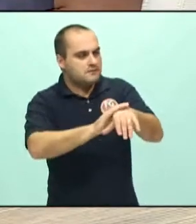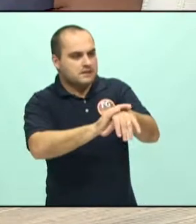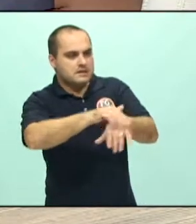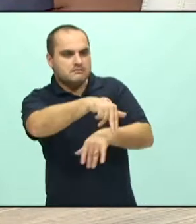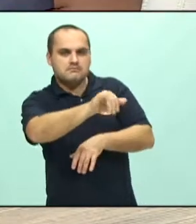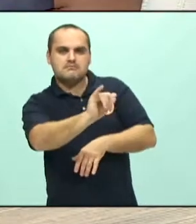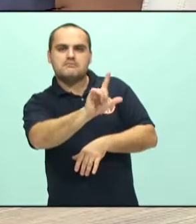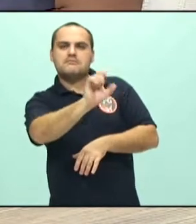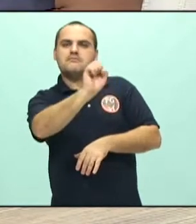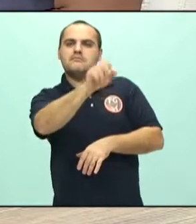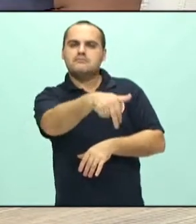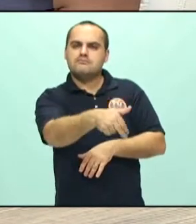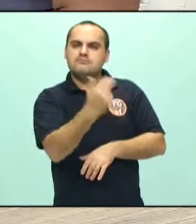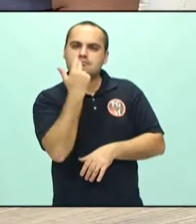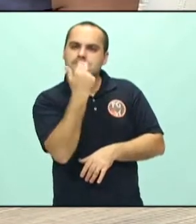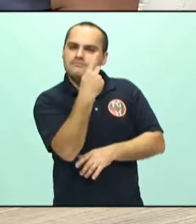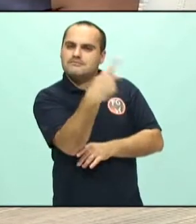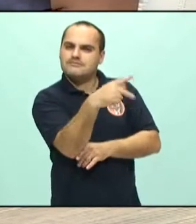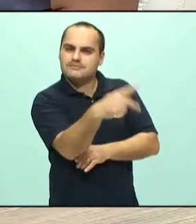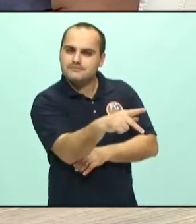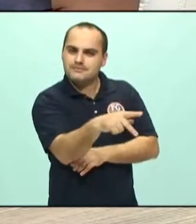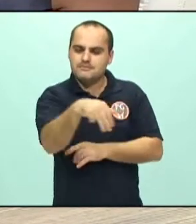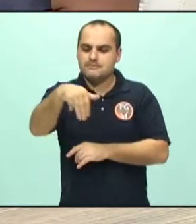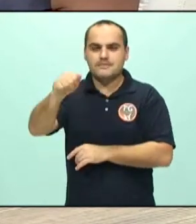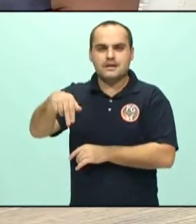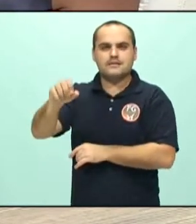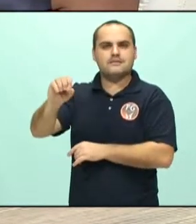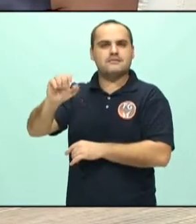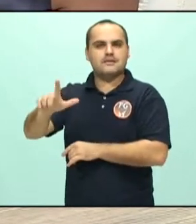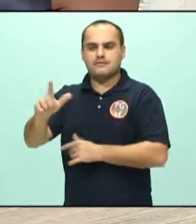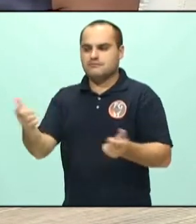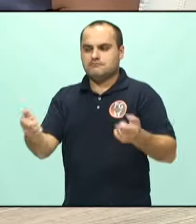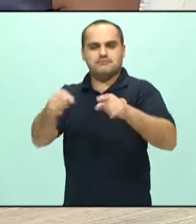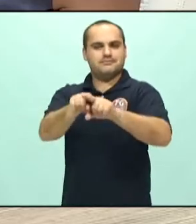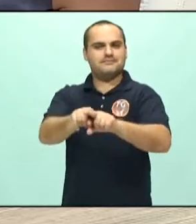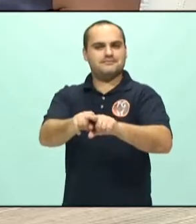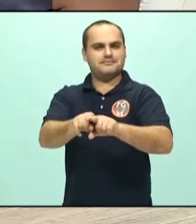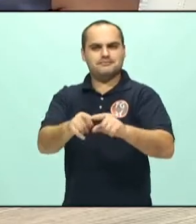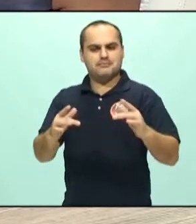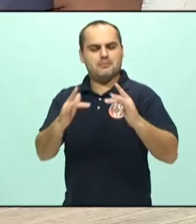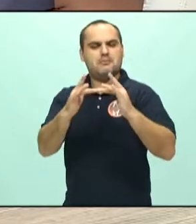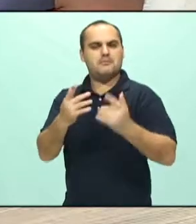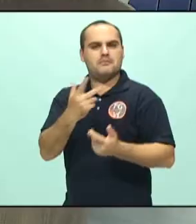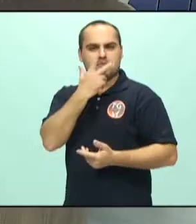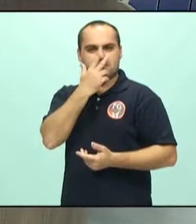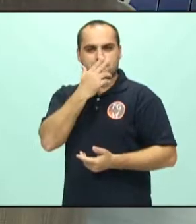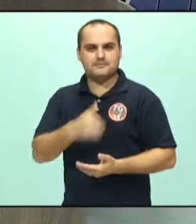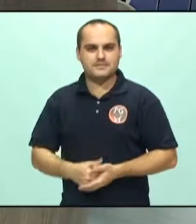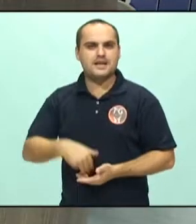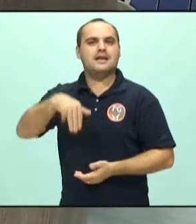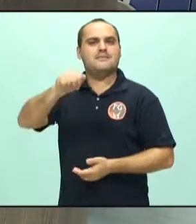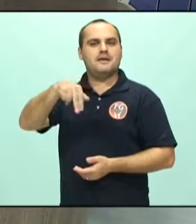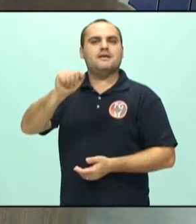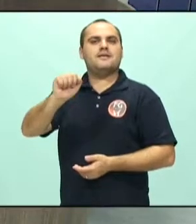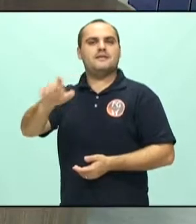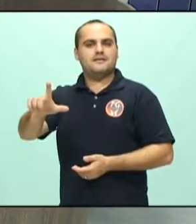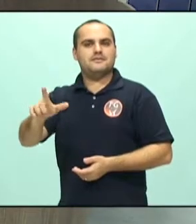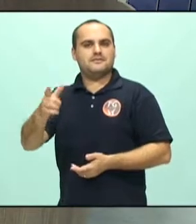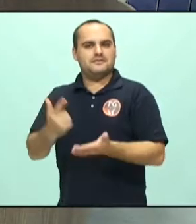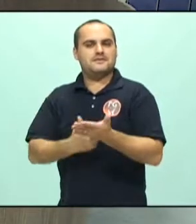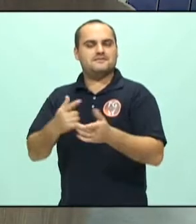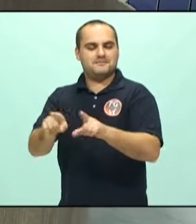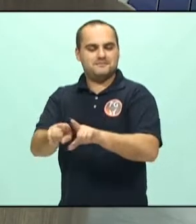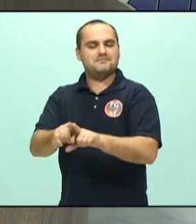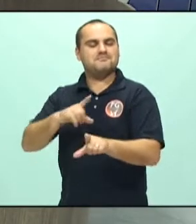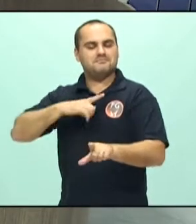o estilo dele e o estilo do Manuel de Barros se aproximam. E o Manuel de Barros que foi um dos nossos homenageados nesse ciclo.